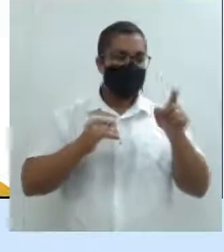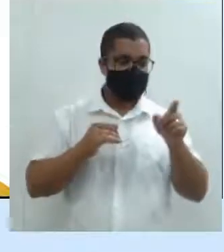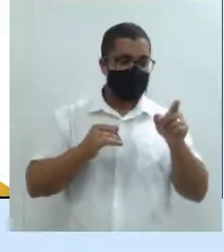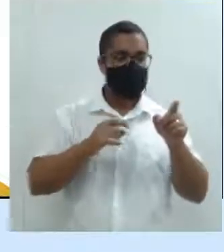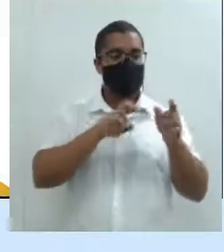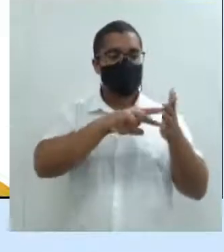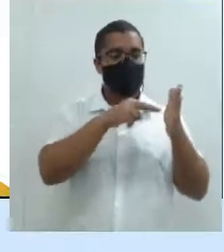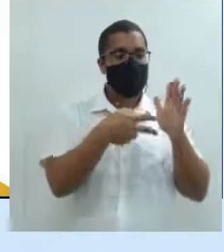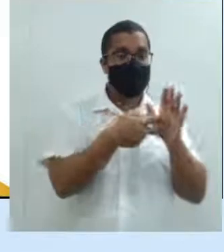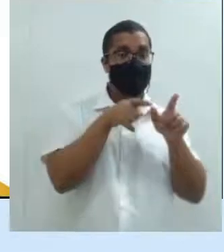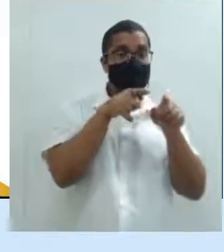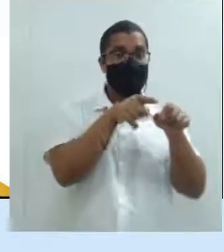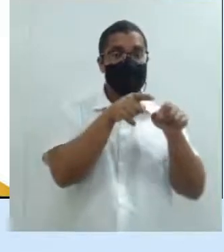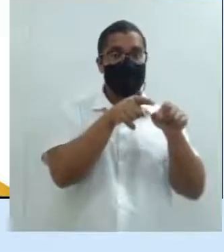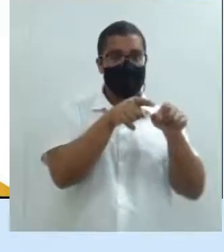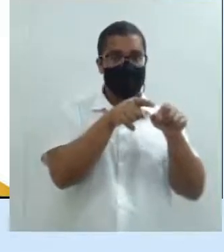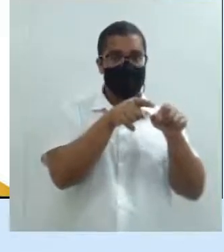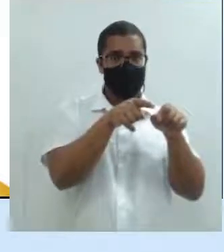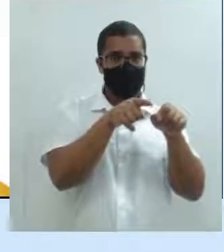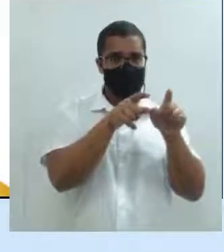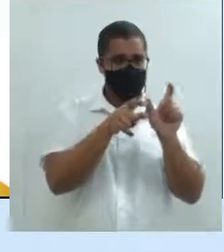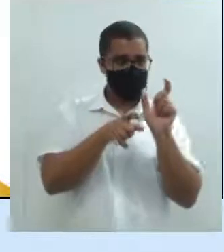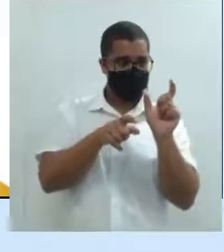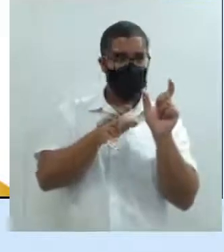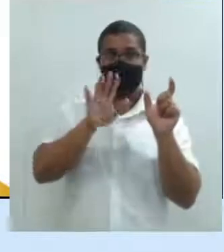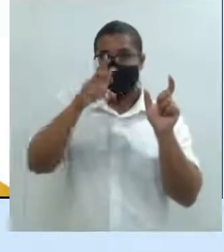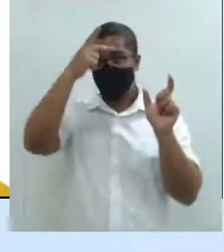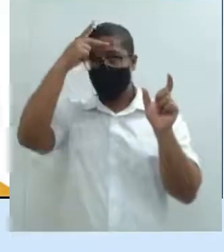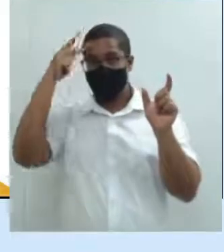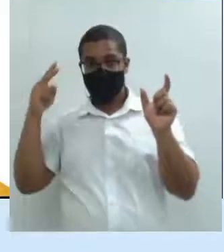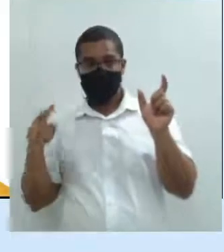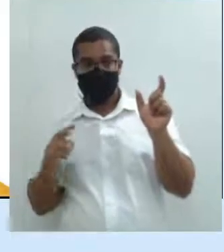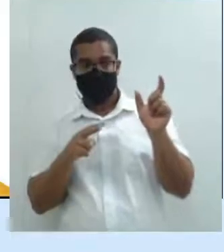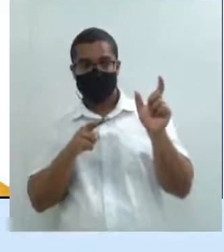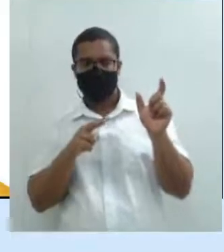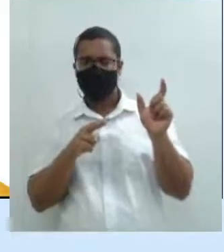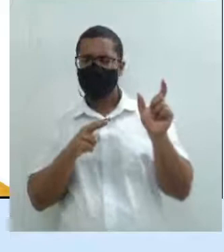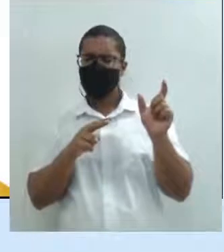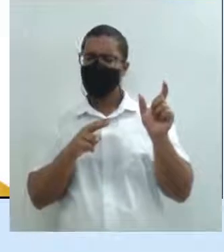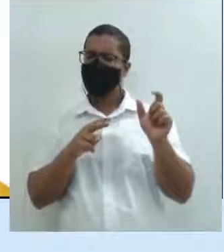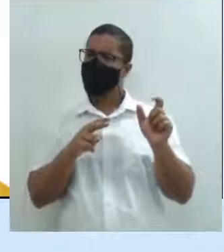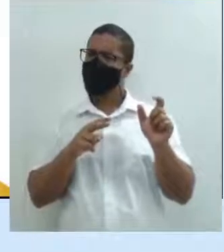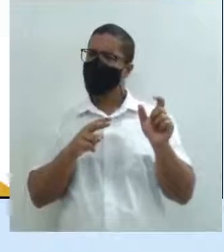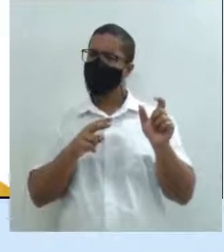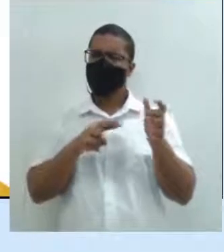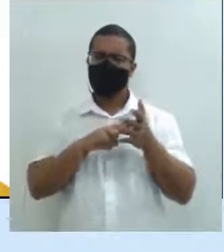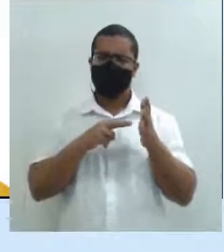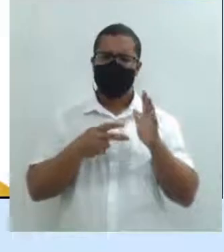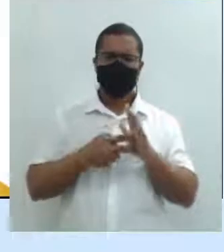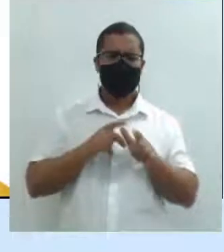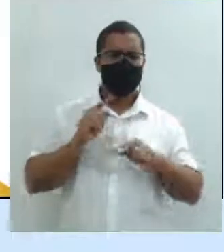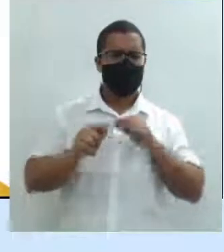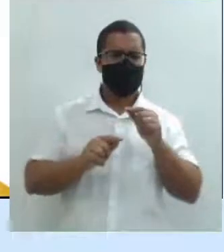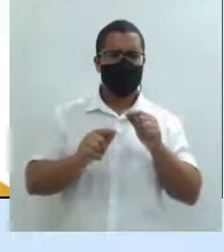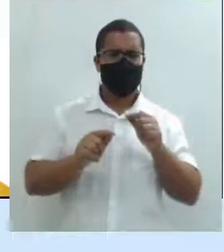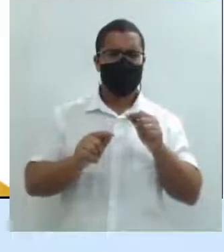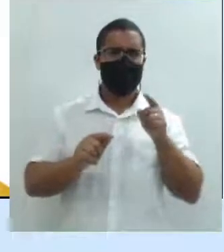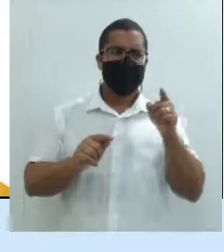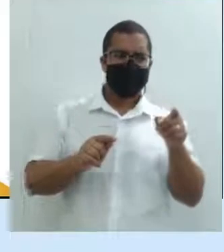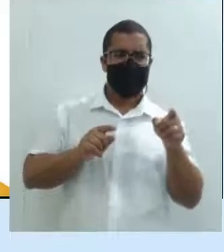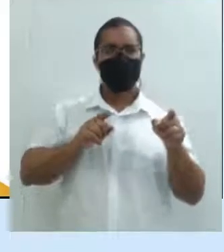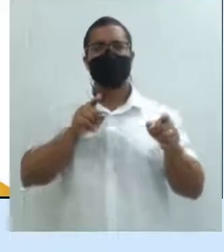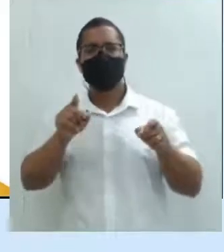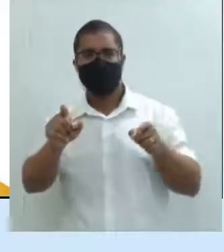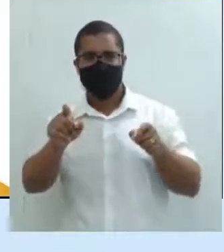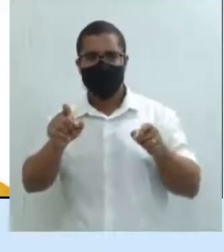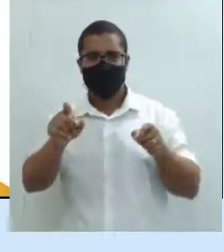um significado, dando um sentido à palavra, ou dando outro sentido, é o duplo sentido. Isso é um recurso